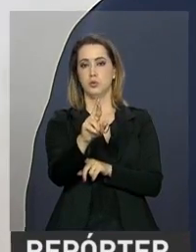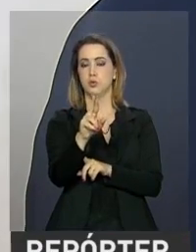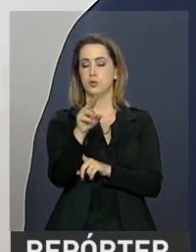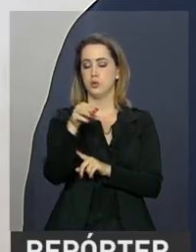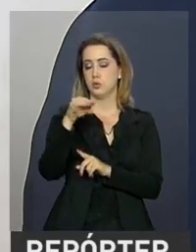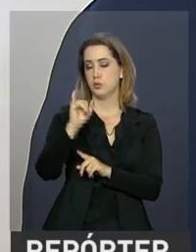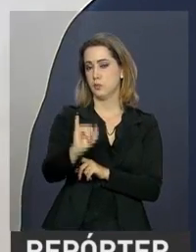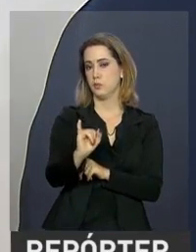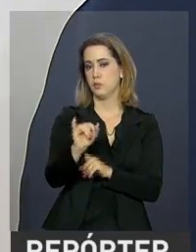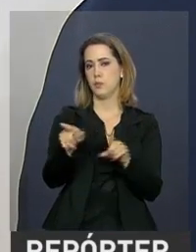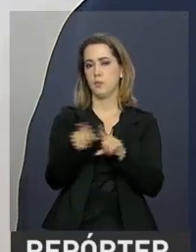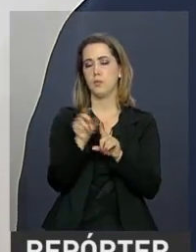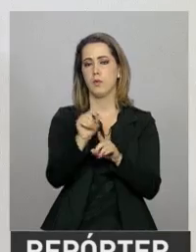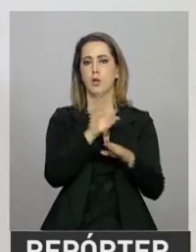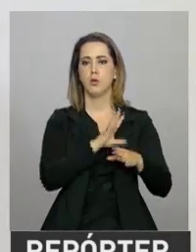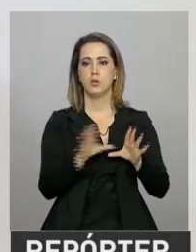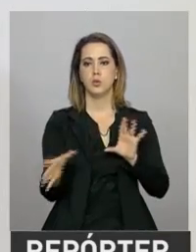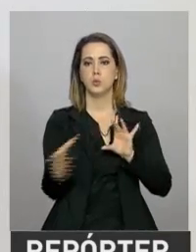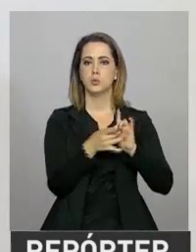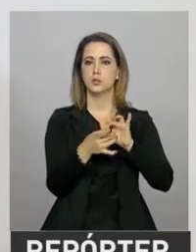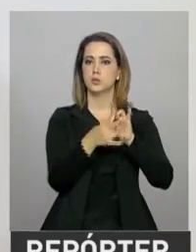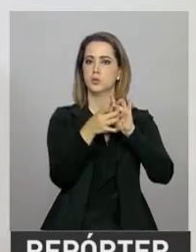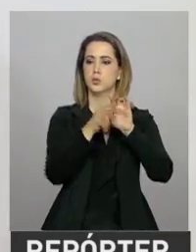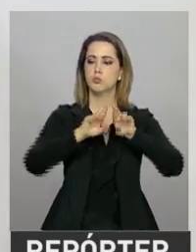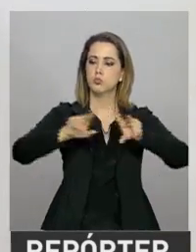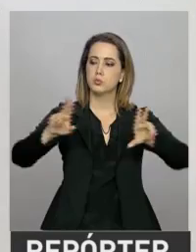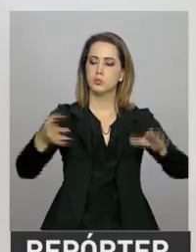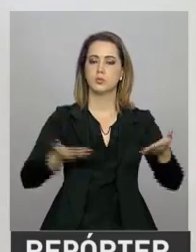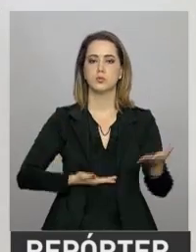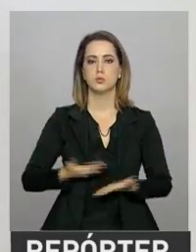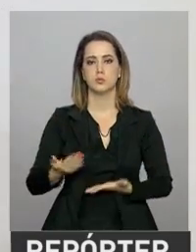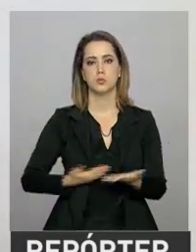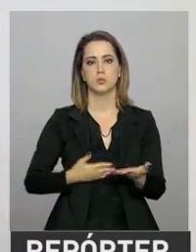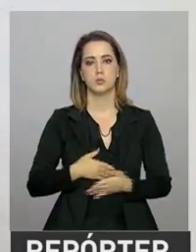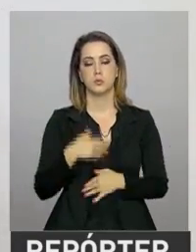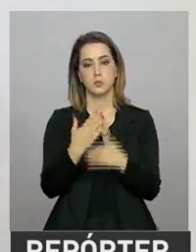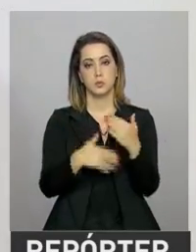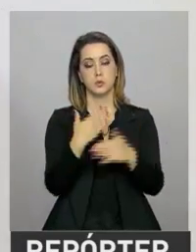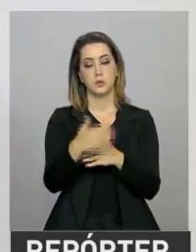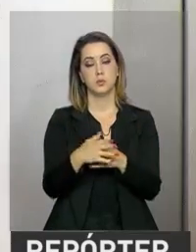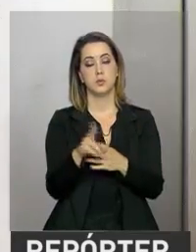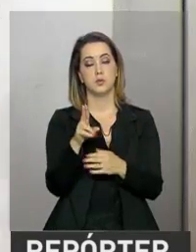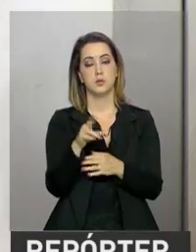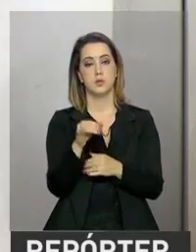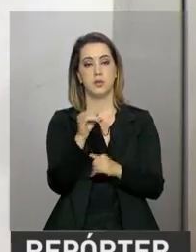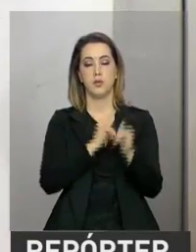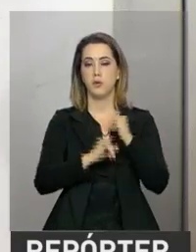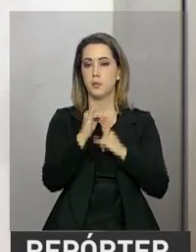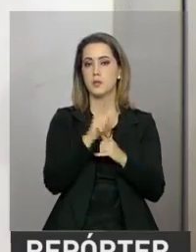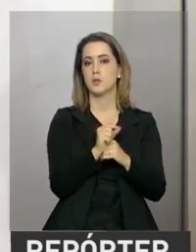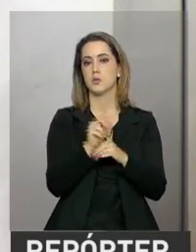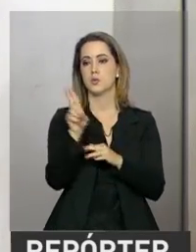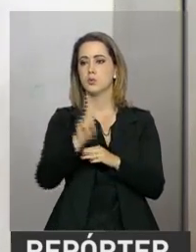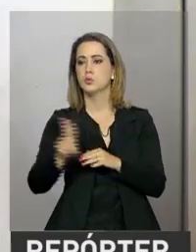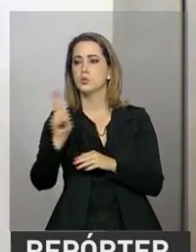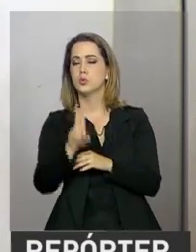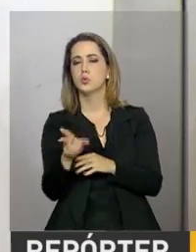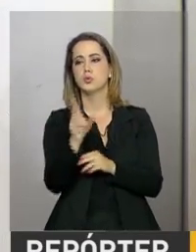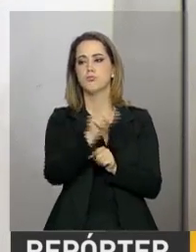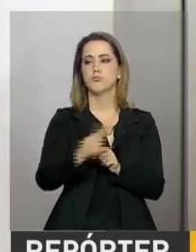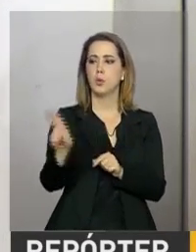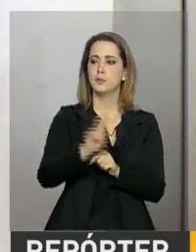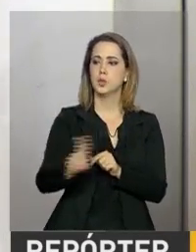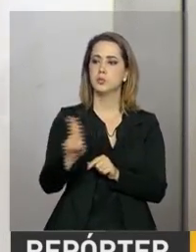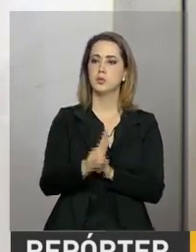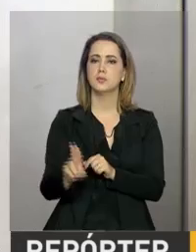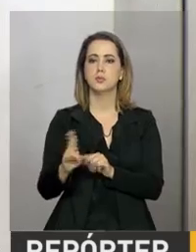vai integrar serviços e manter as informações de usuários atualizadas. Integrar esse sistema,